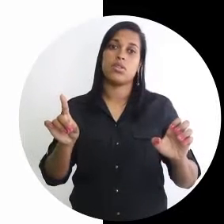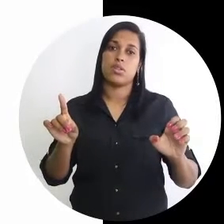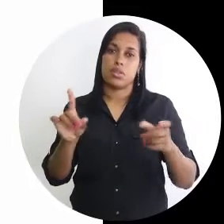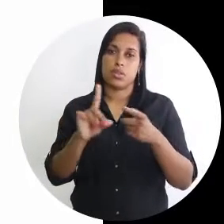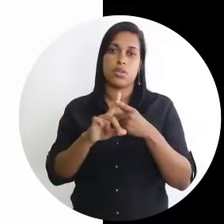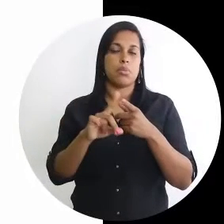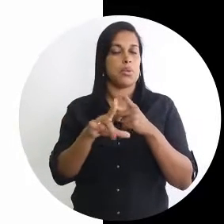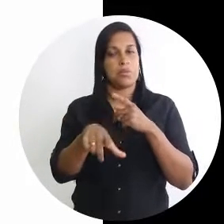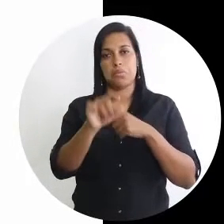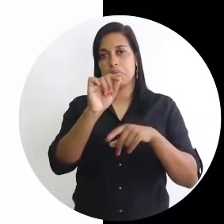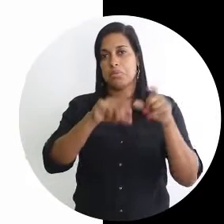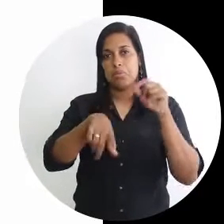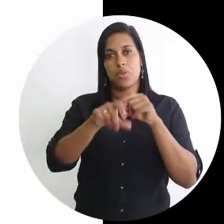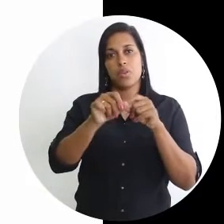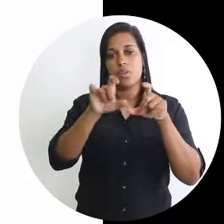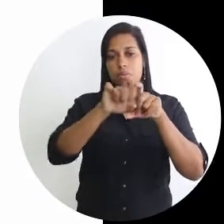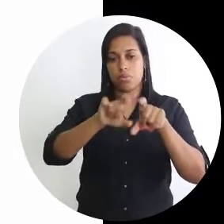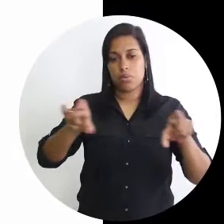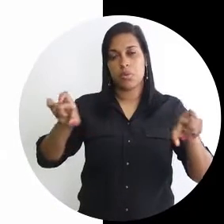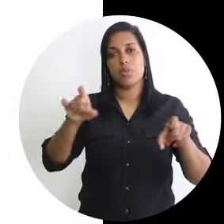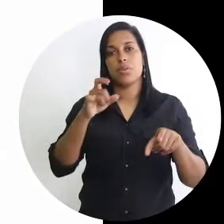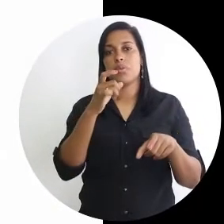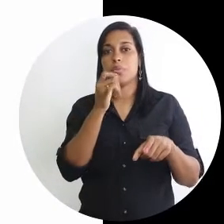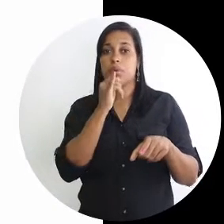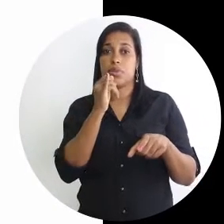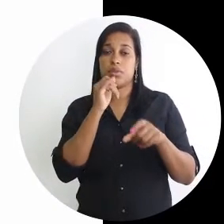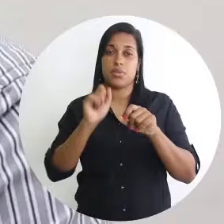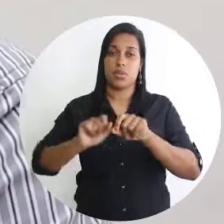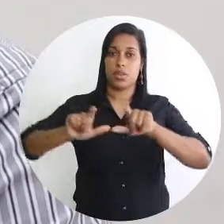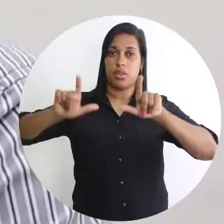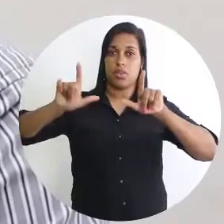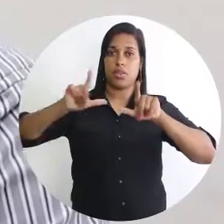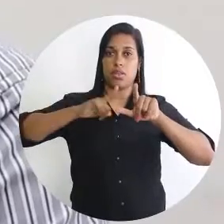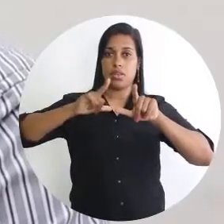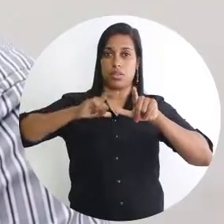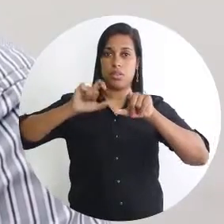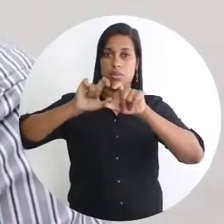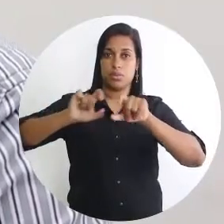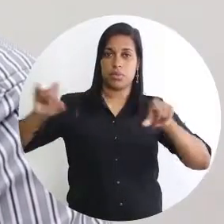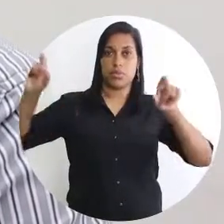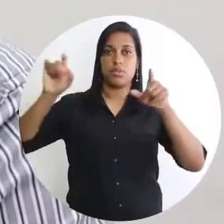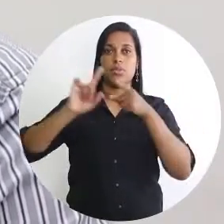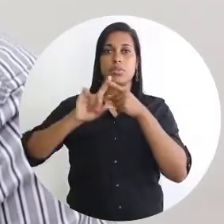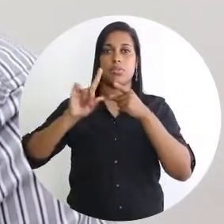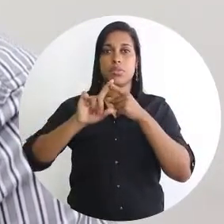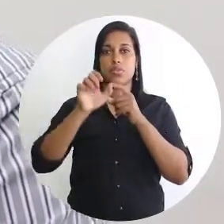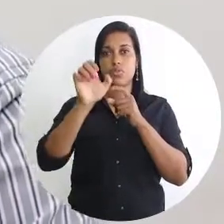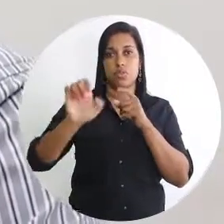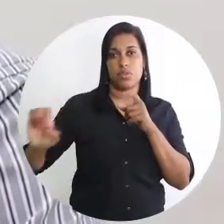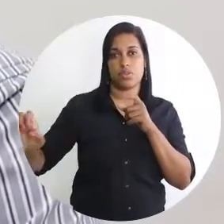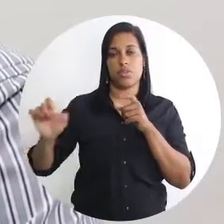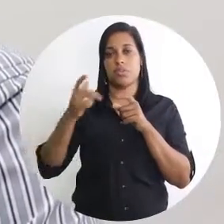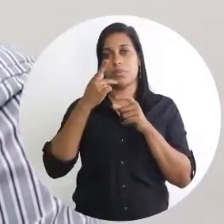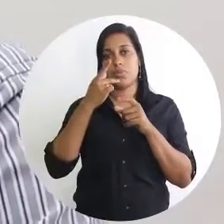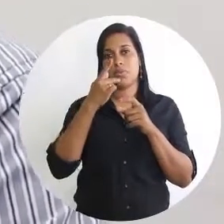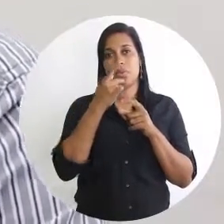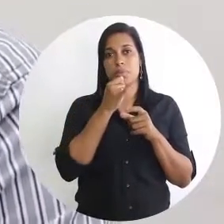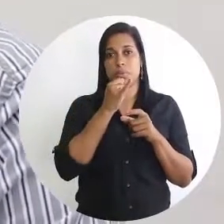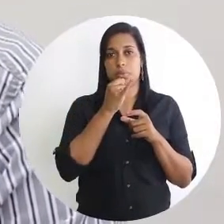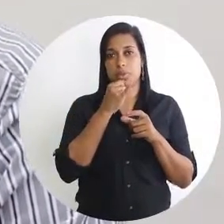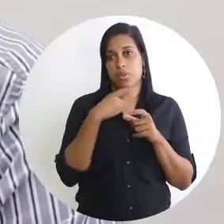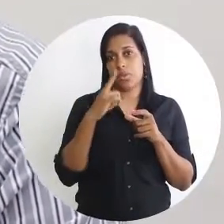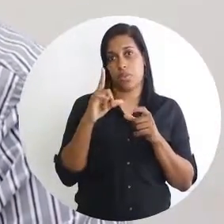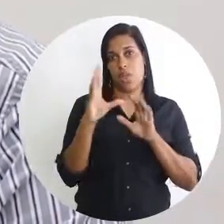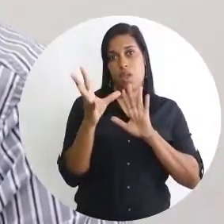pode também definir uma margem, certo? Então eu vou colocar o meu componente na tela, só que ele vai ter uma margem esquerda. Então eu posso dizer, para ele